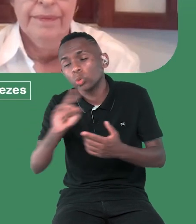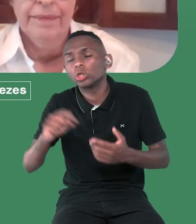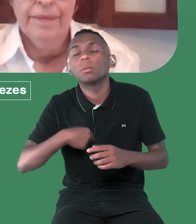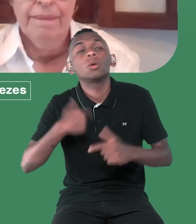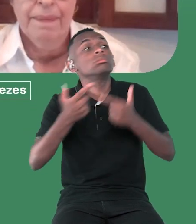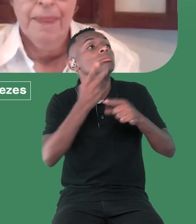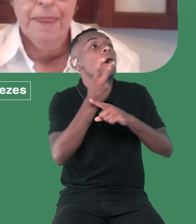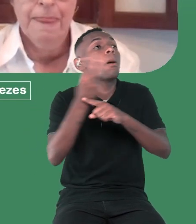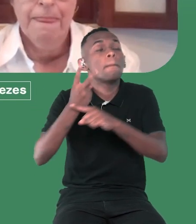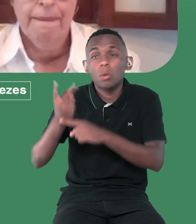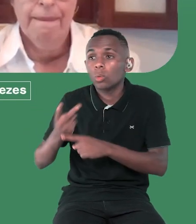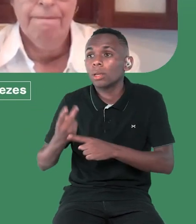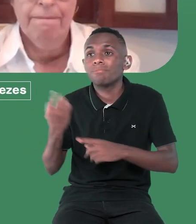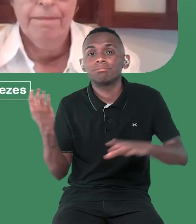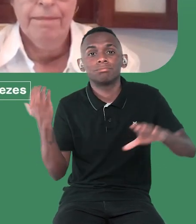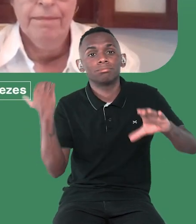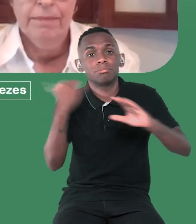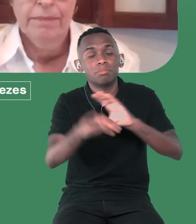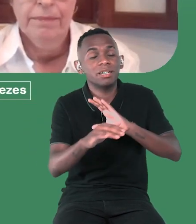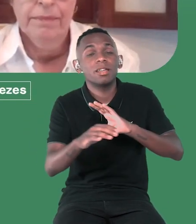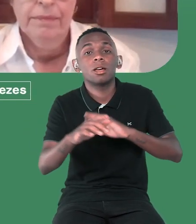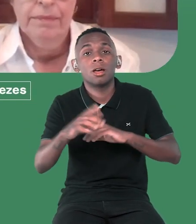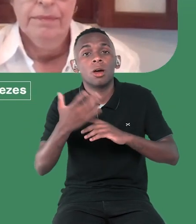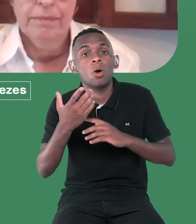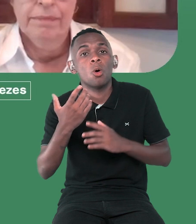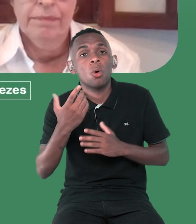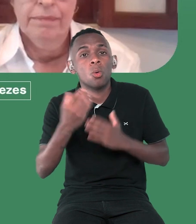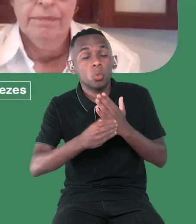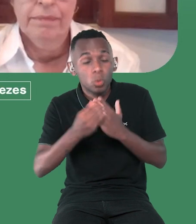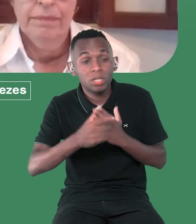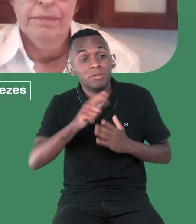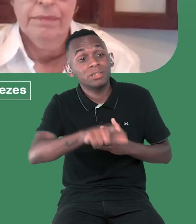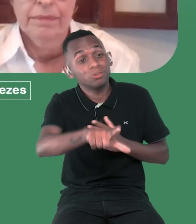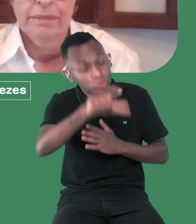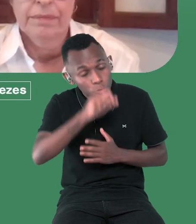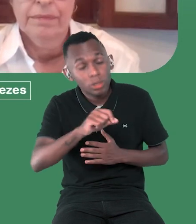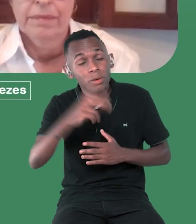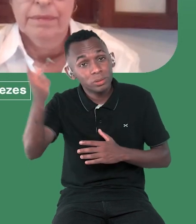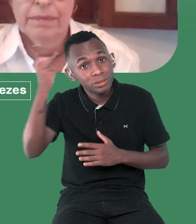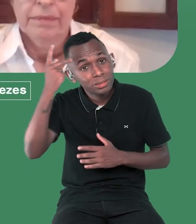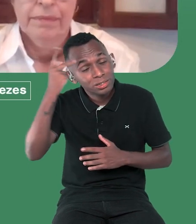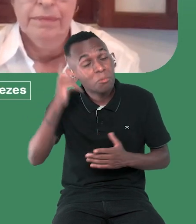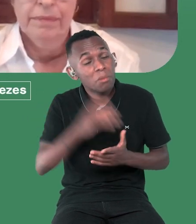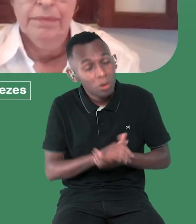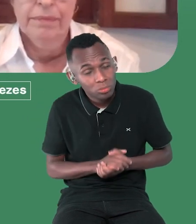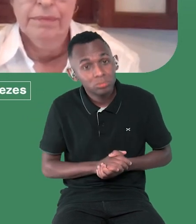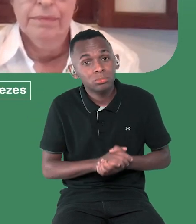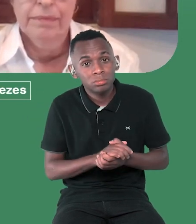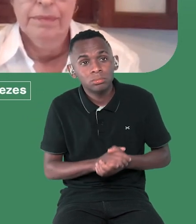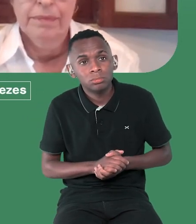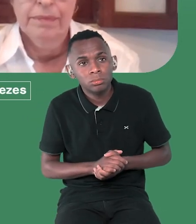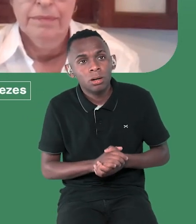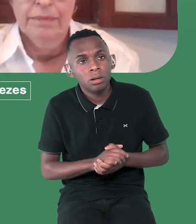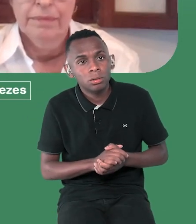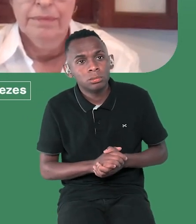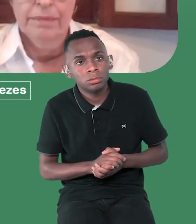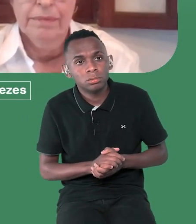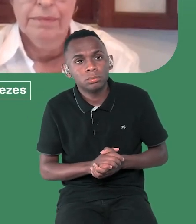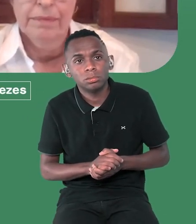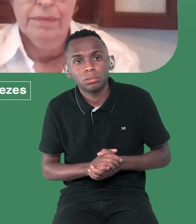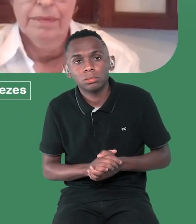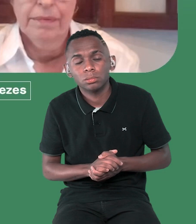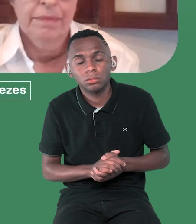atrás e enviei o livro no último dia, e ele foi escolhido no edital em São Paulo, de cara, assim, foi uma compra